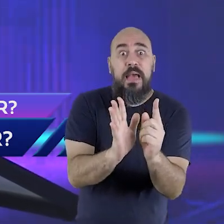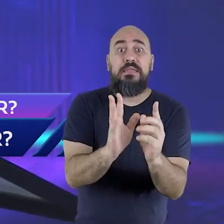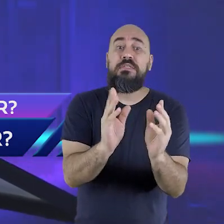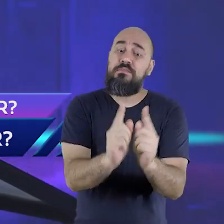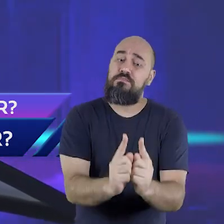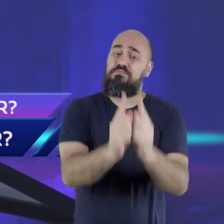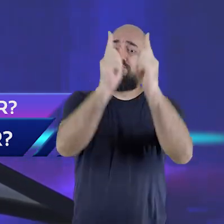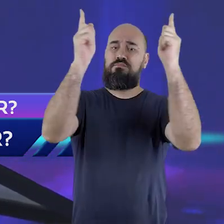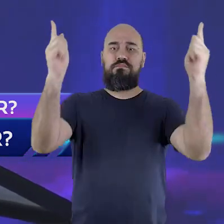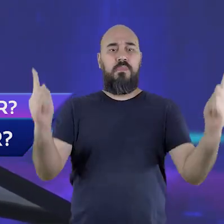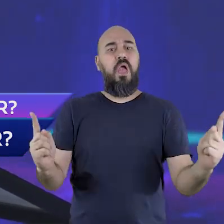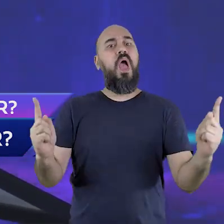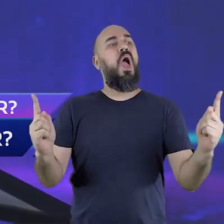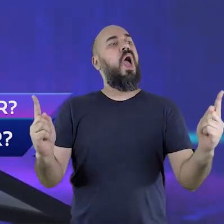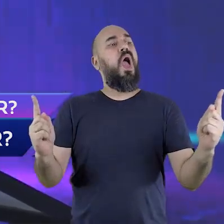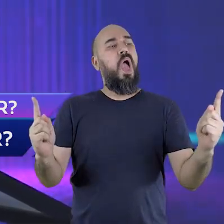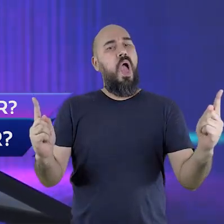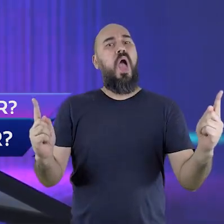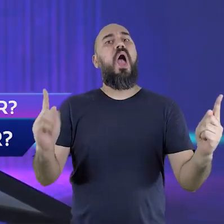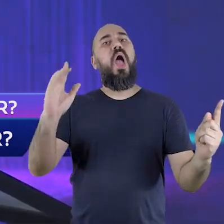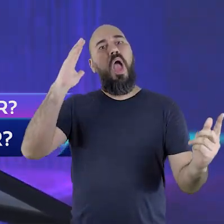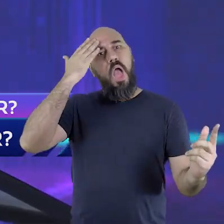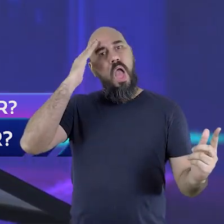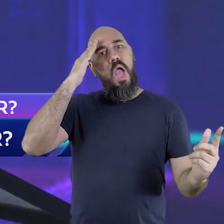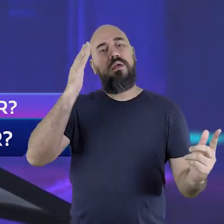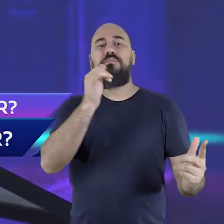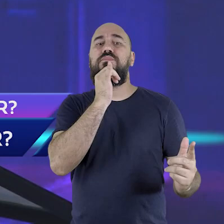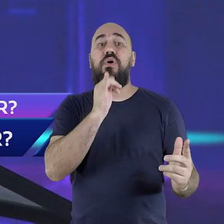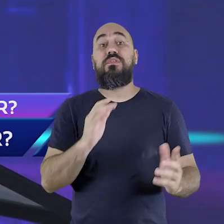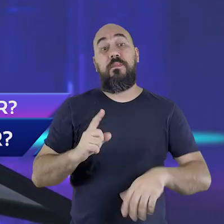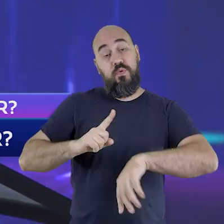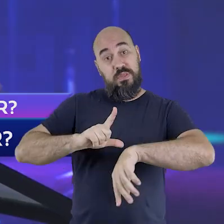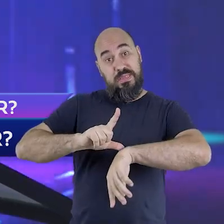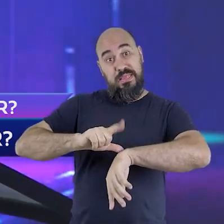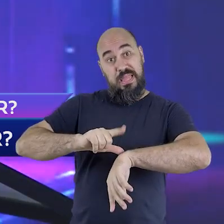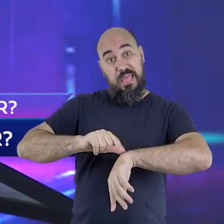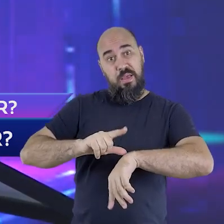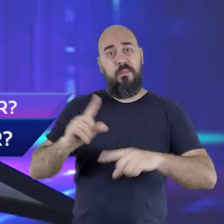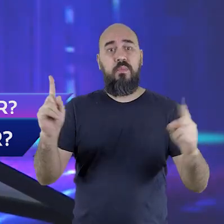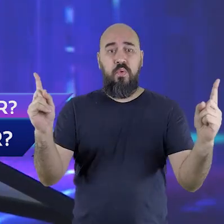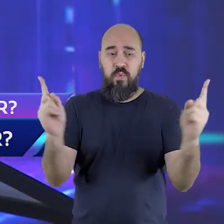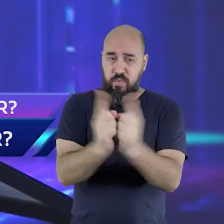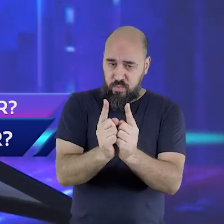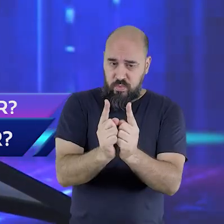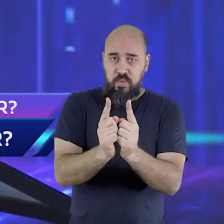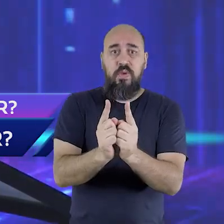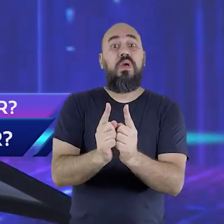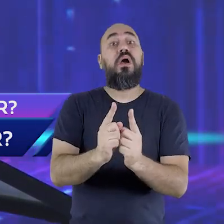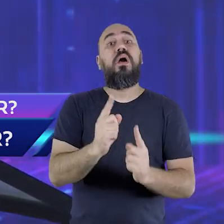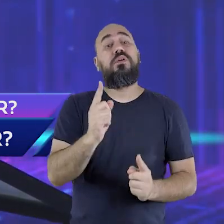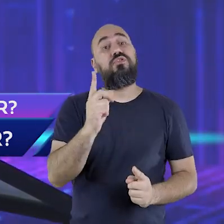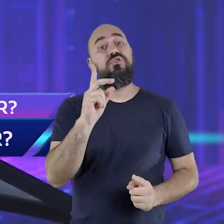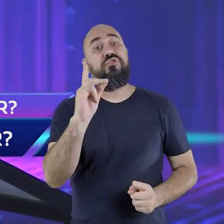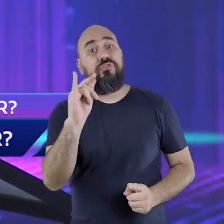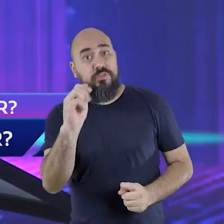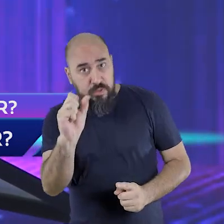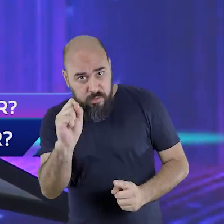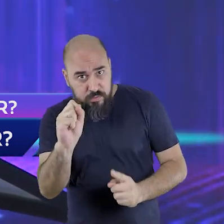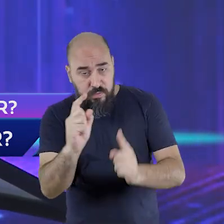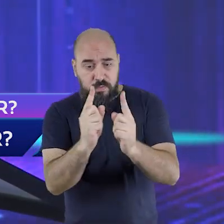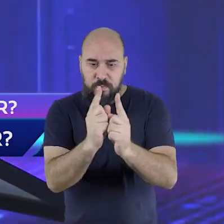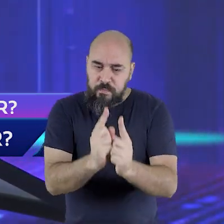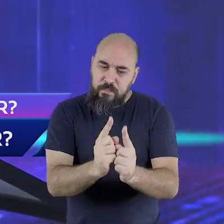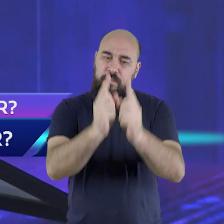de elementos, há também uma redução de tempo. E o que seria uma redução de elementos? Quando um poder